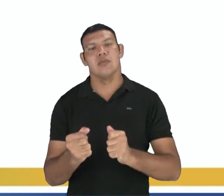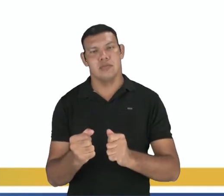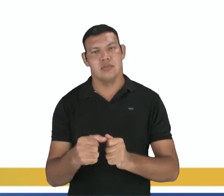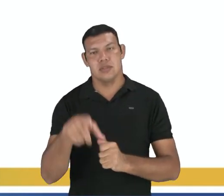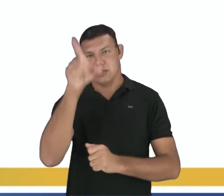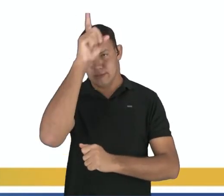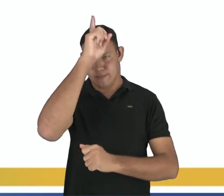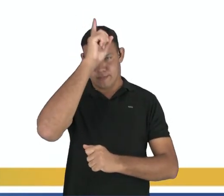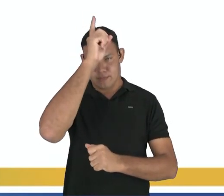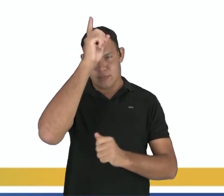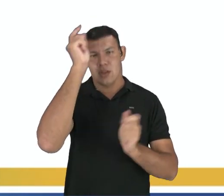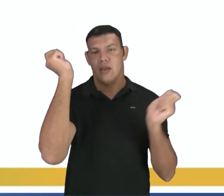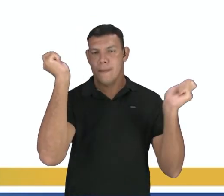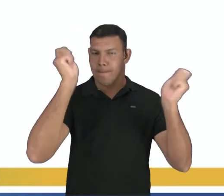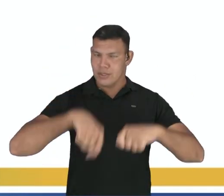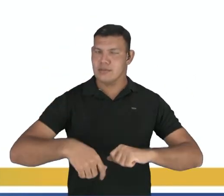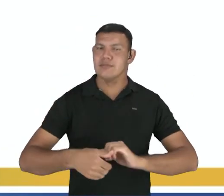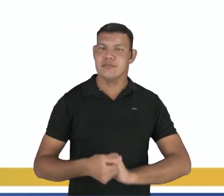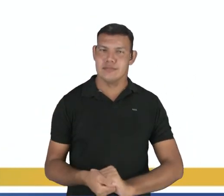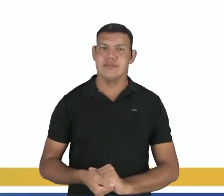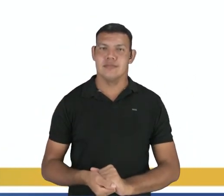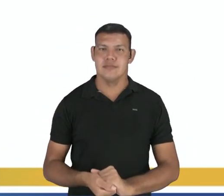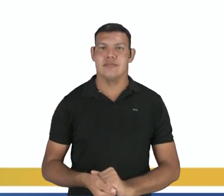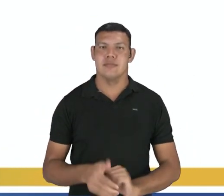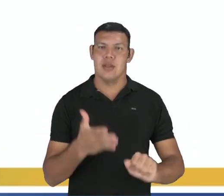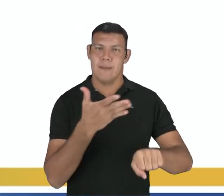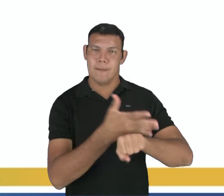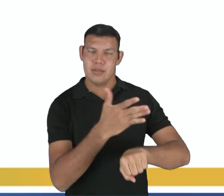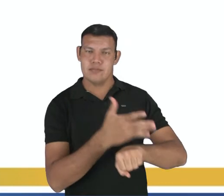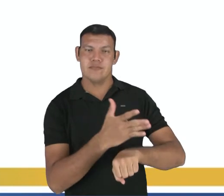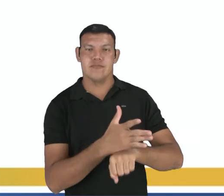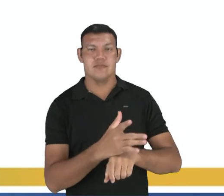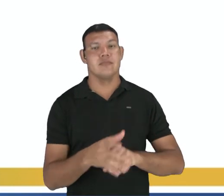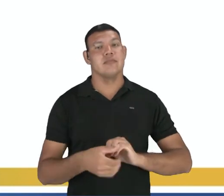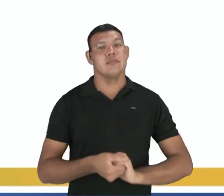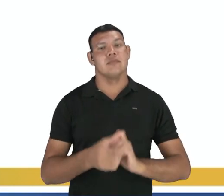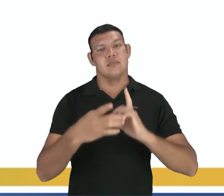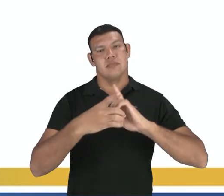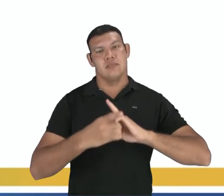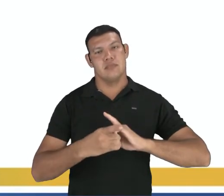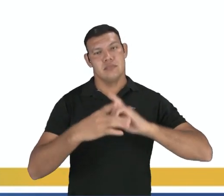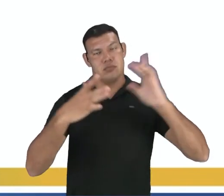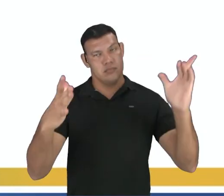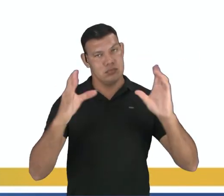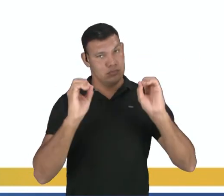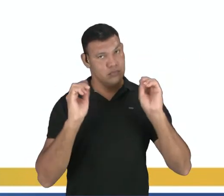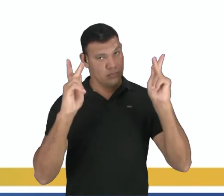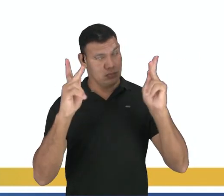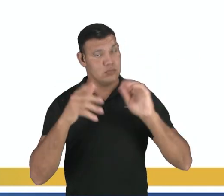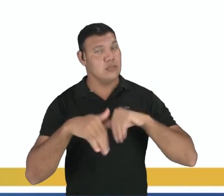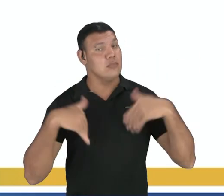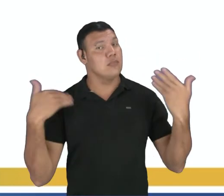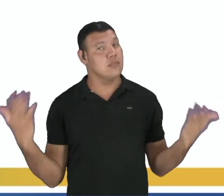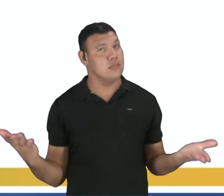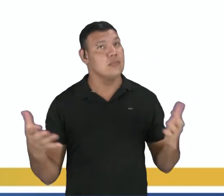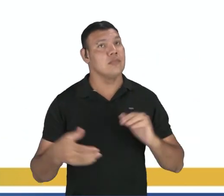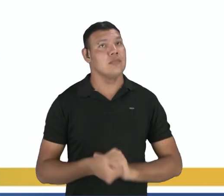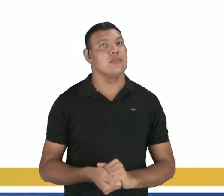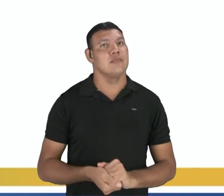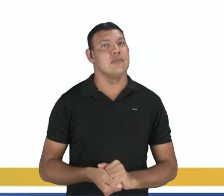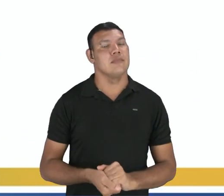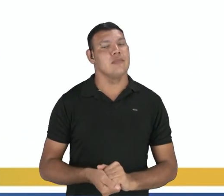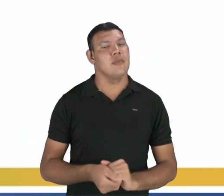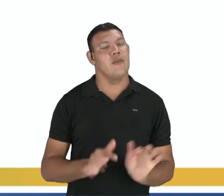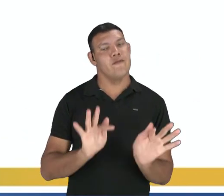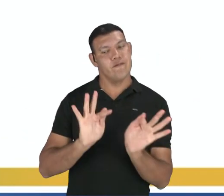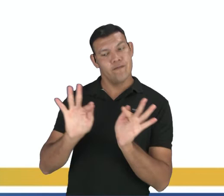aí, então, pessoas cidadãs que fazem parte de um regime democrático, ok? Então, agora, para a